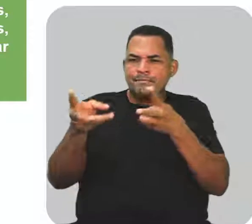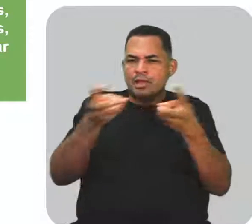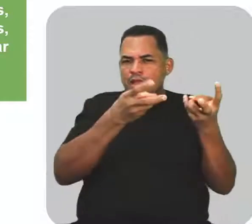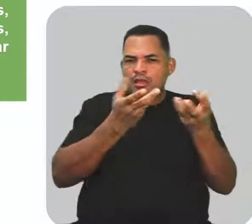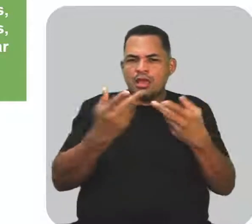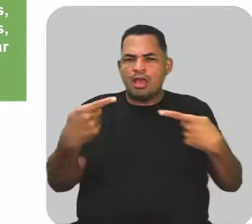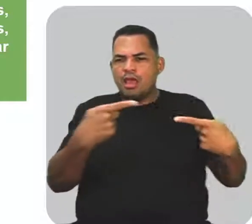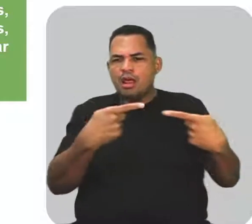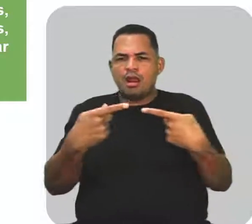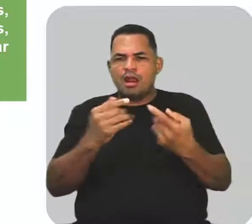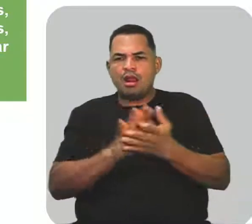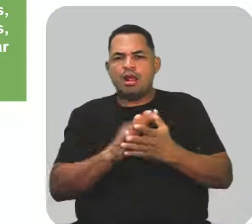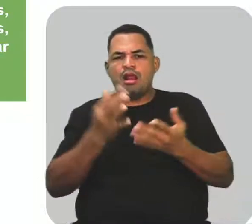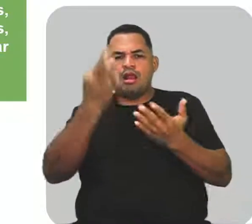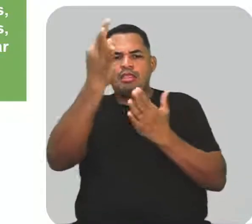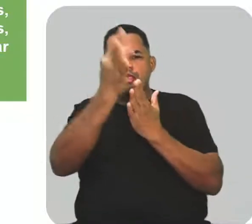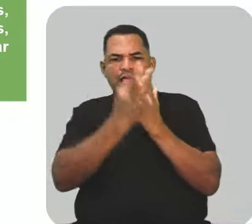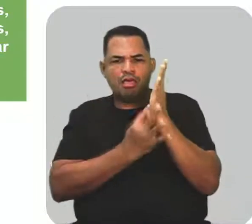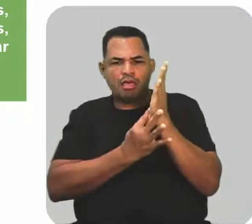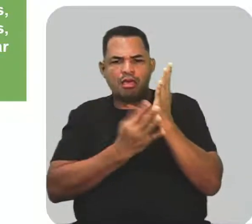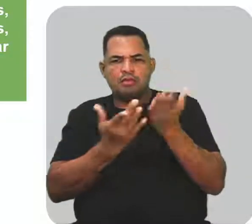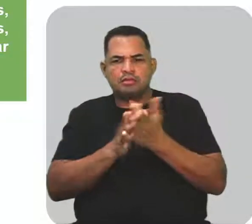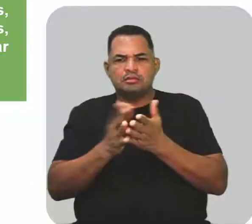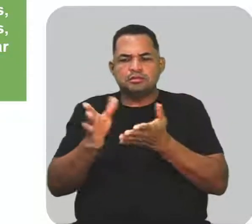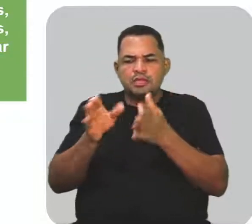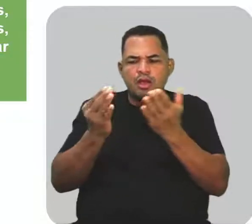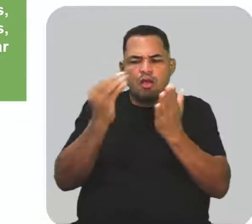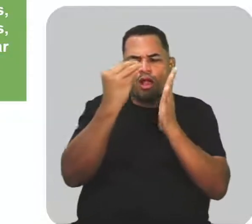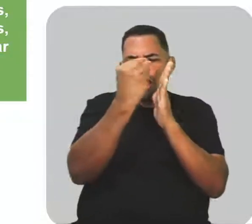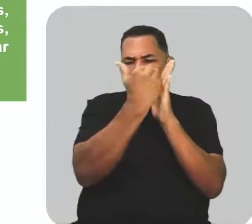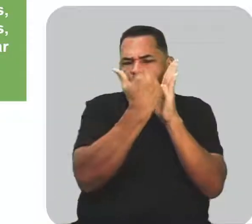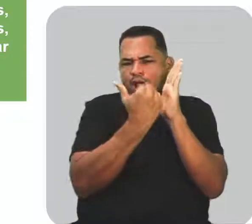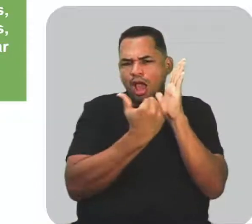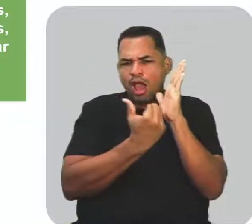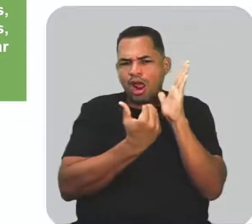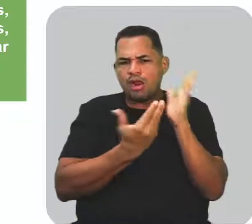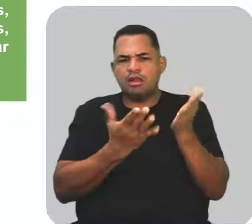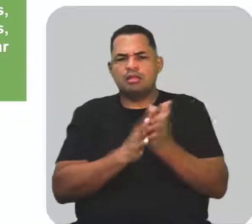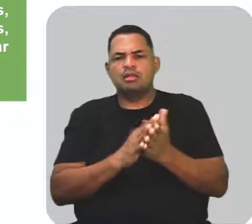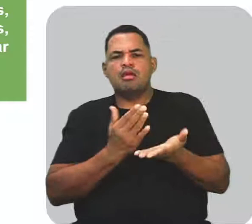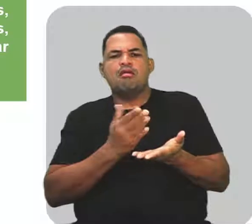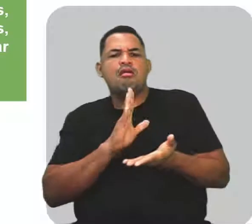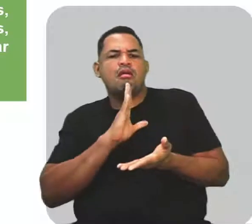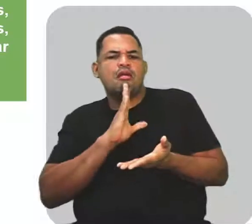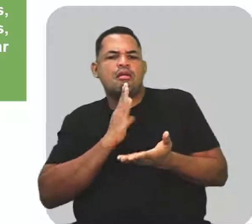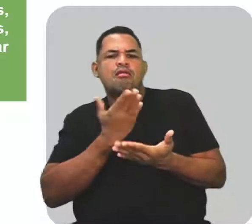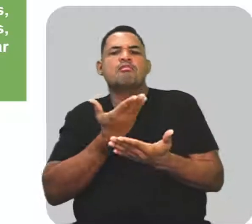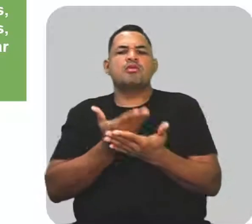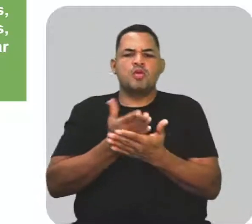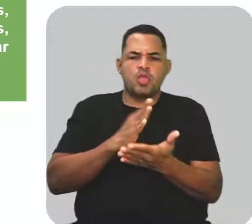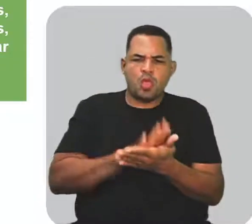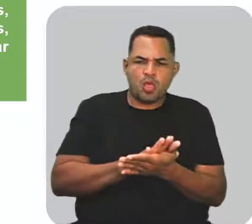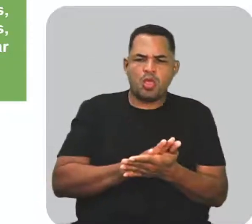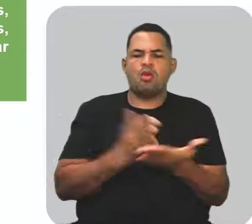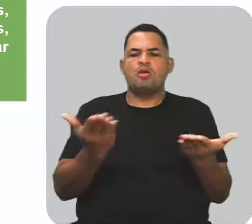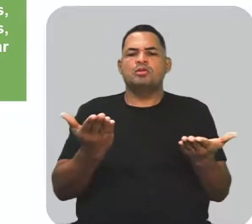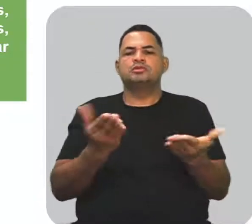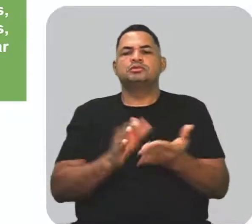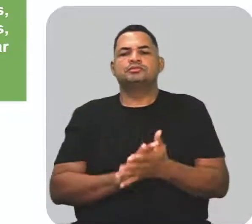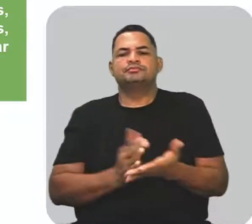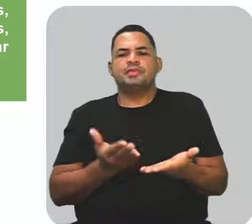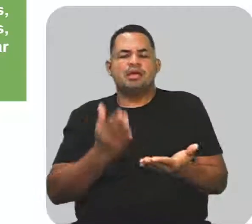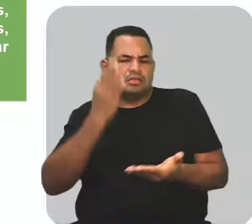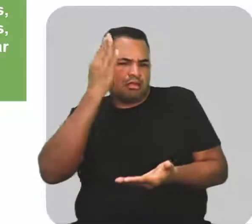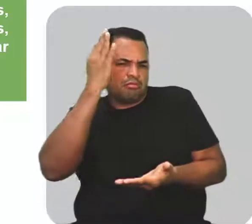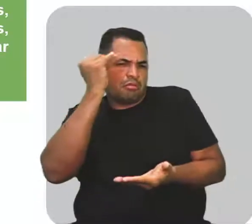relacionar informações em textos, identificando os elementos composicionais, reconhecendo, interpretando